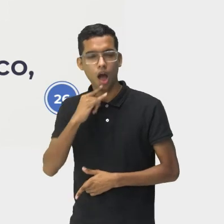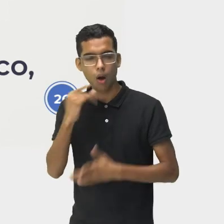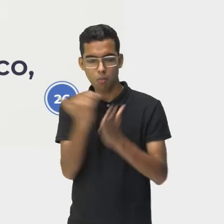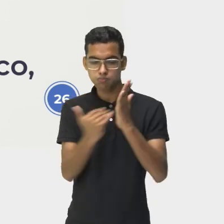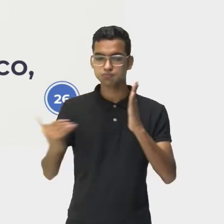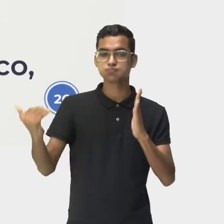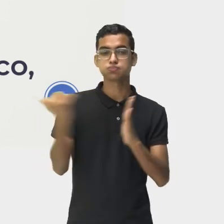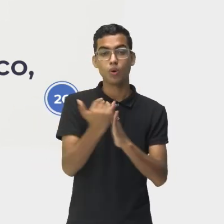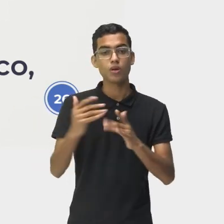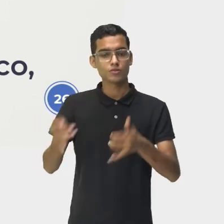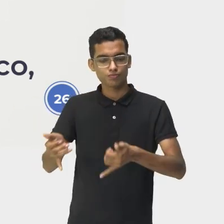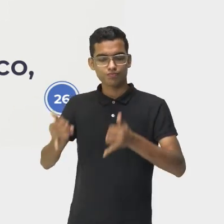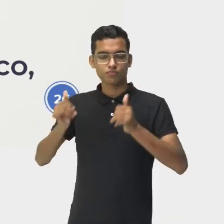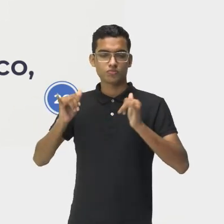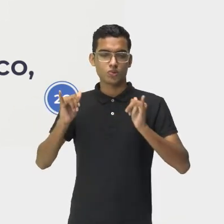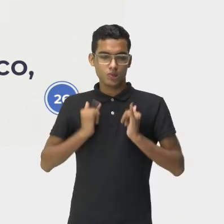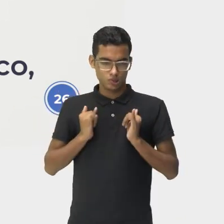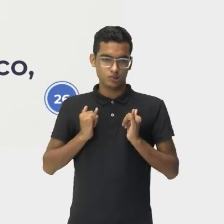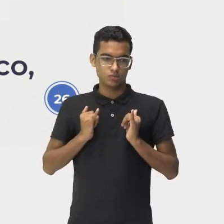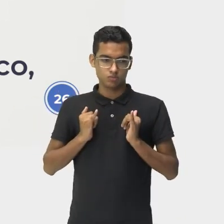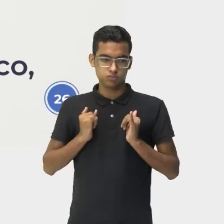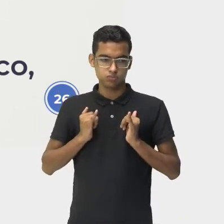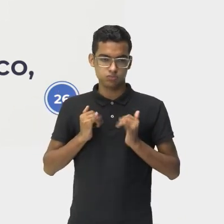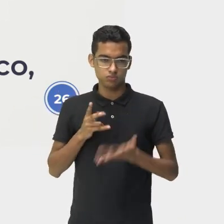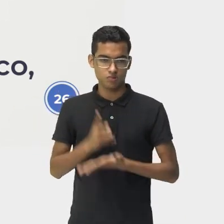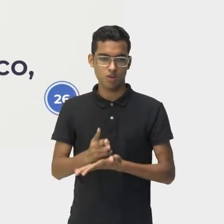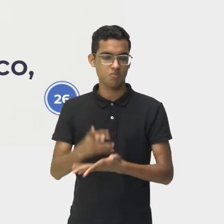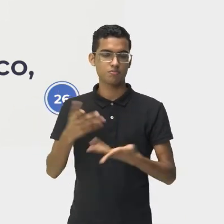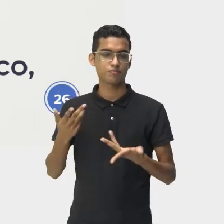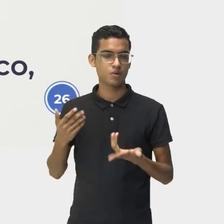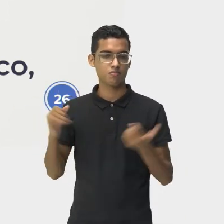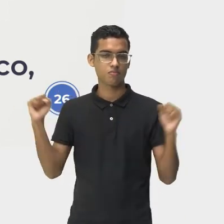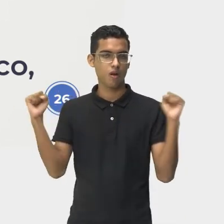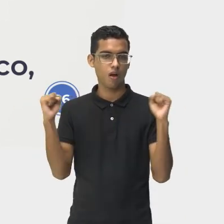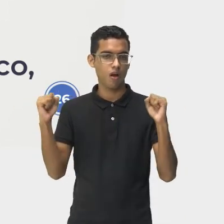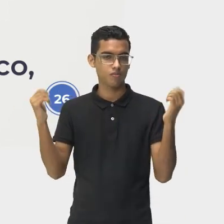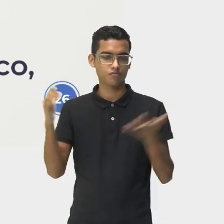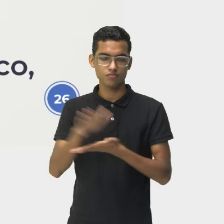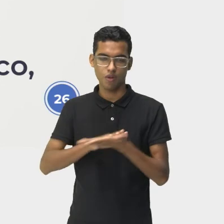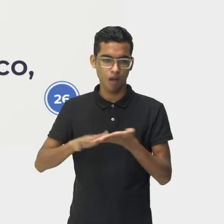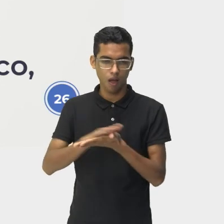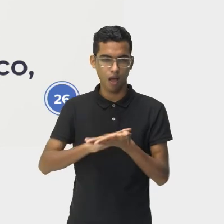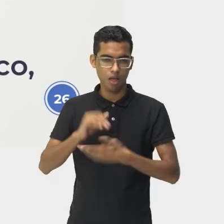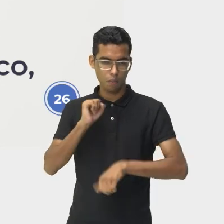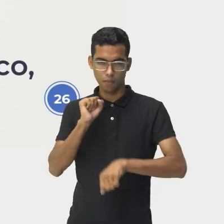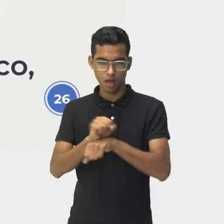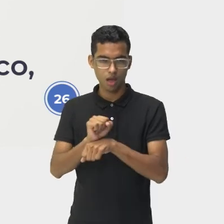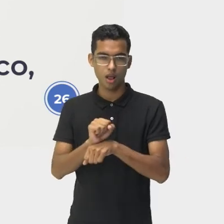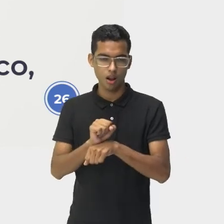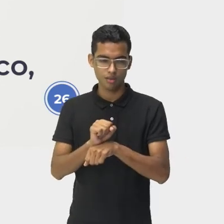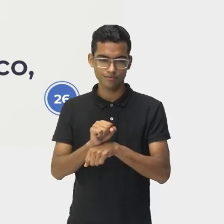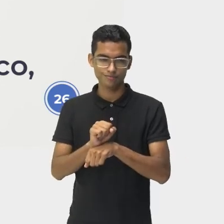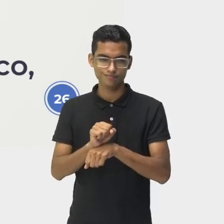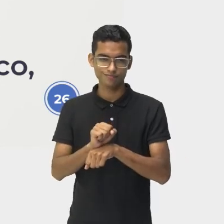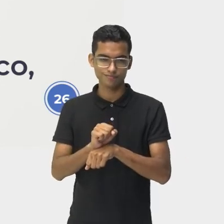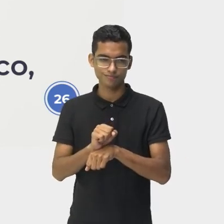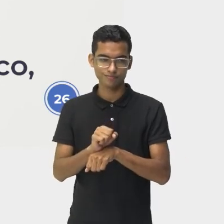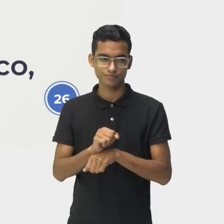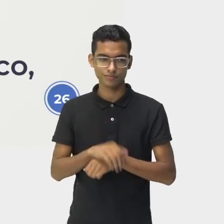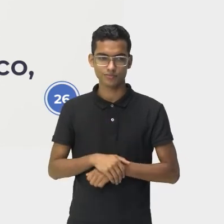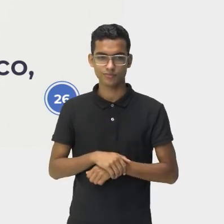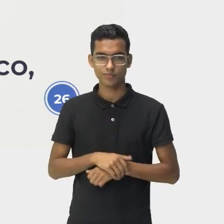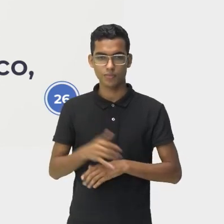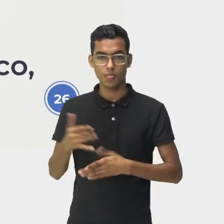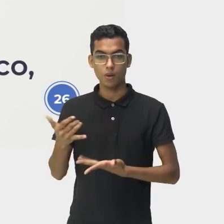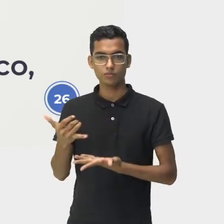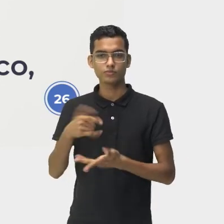tempo sem fazer atividade física, sem praticar nada, tá bom? Tem a questão do colesterol alto, da